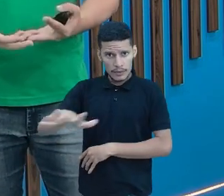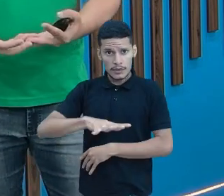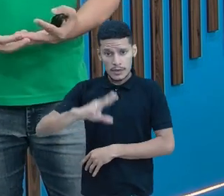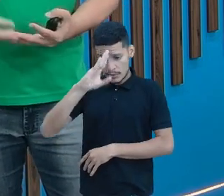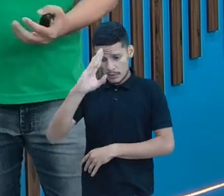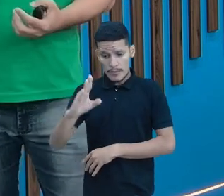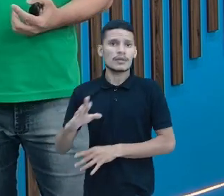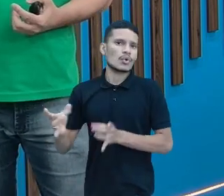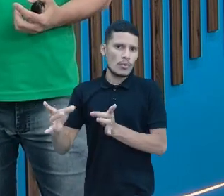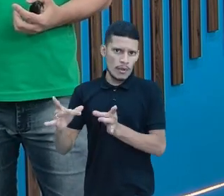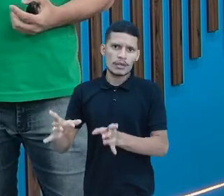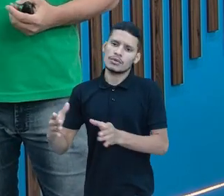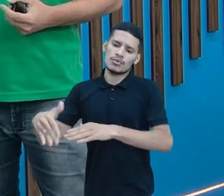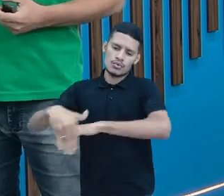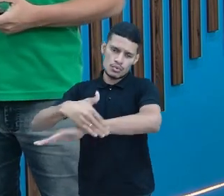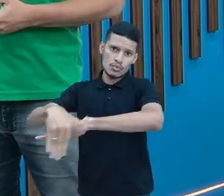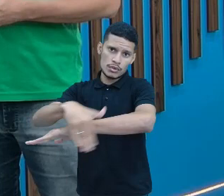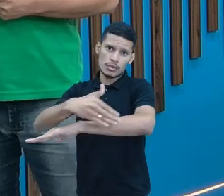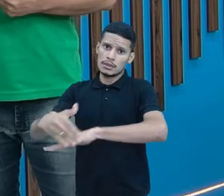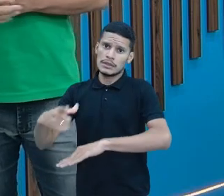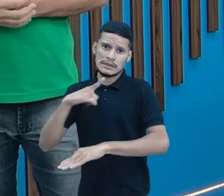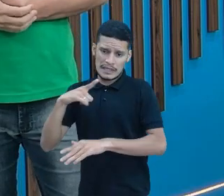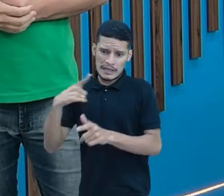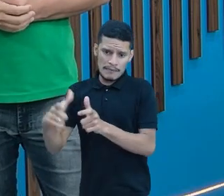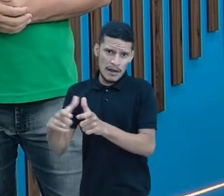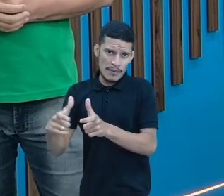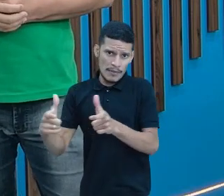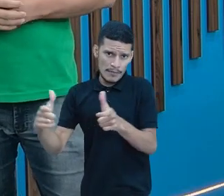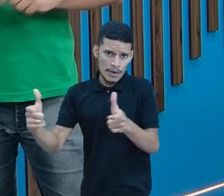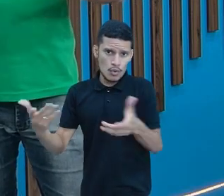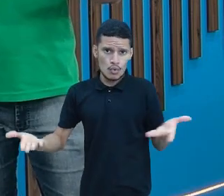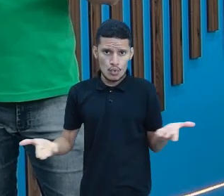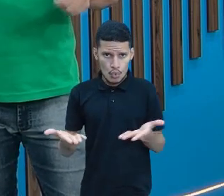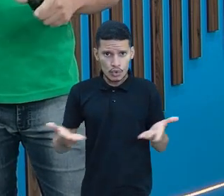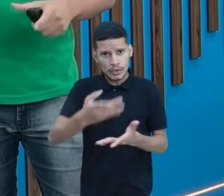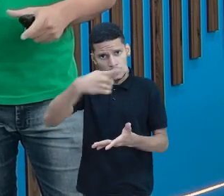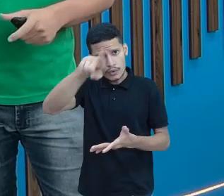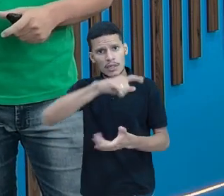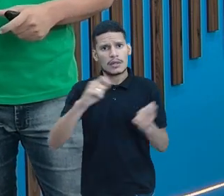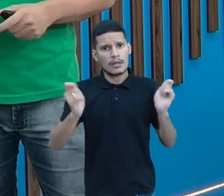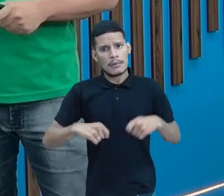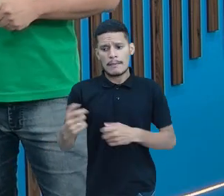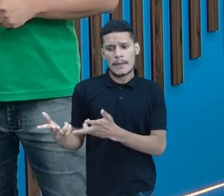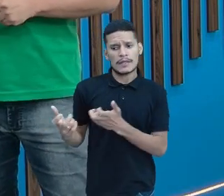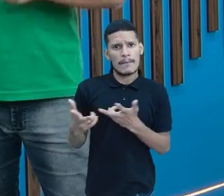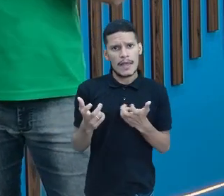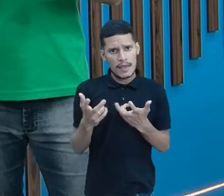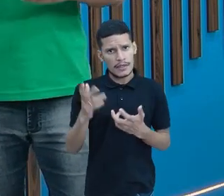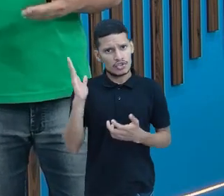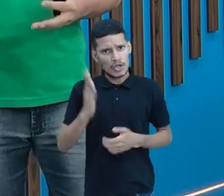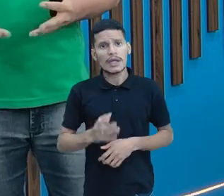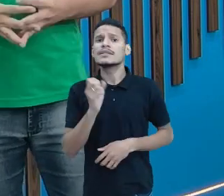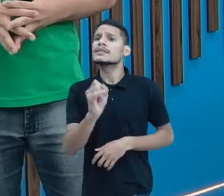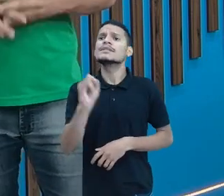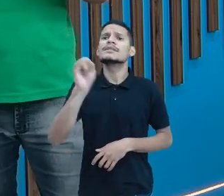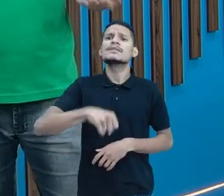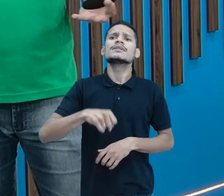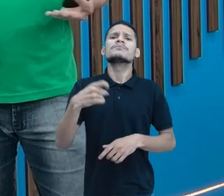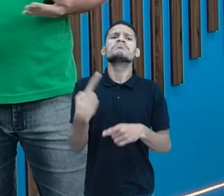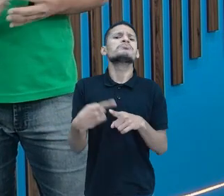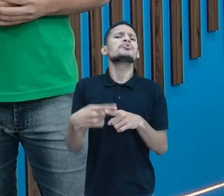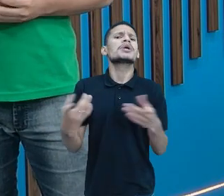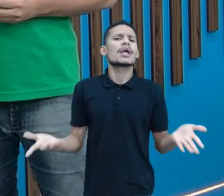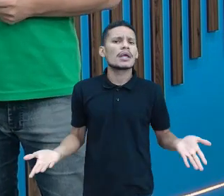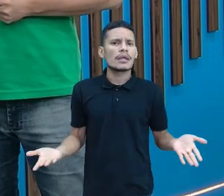principalmente no comércio, né, de rua, tem aumentado nos dias de hoje? Será que vocês têm percebido isso? Se sim, por que será? Né? Por